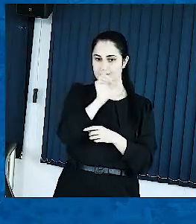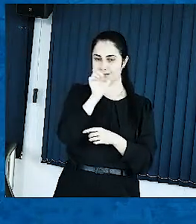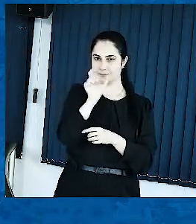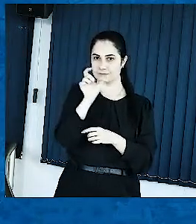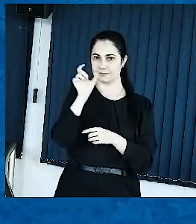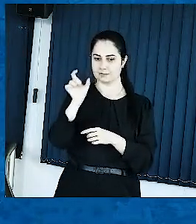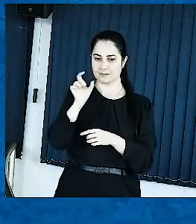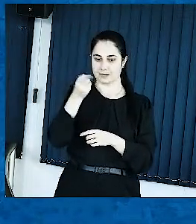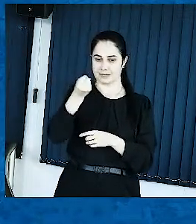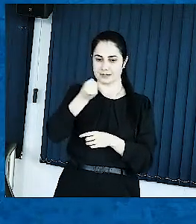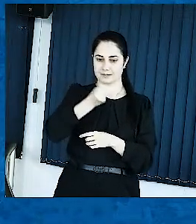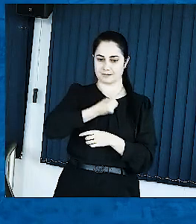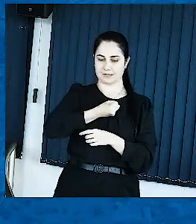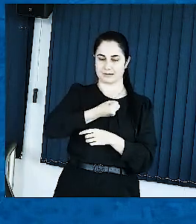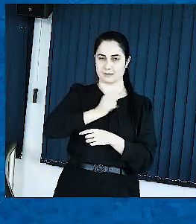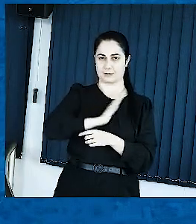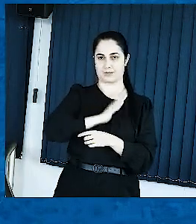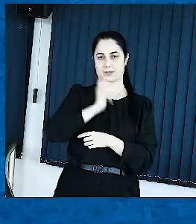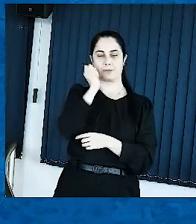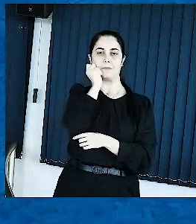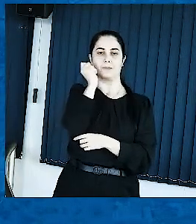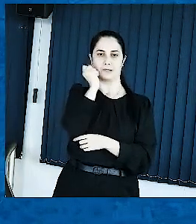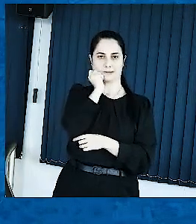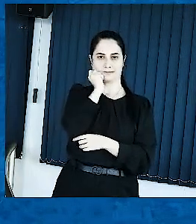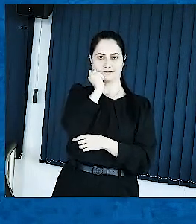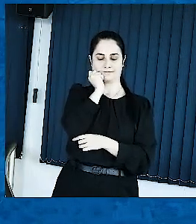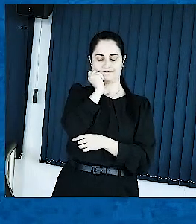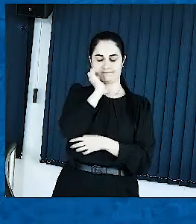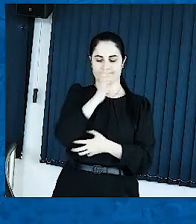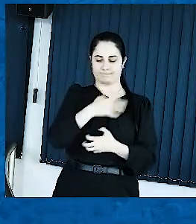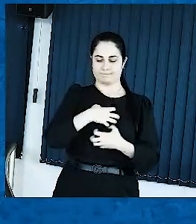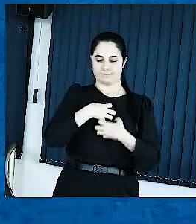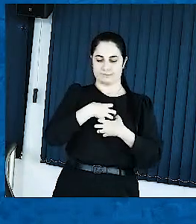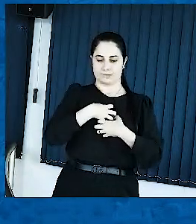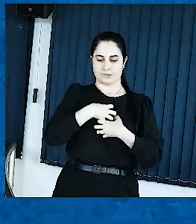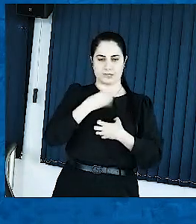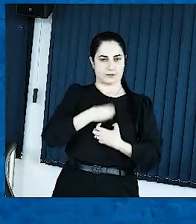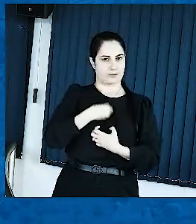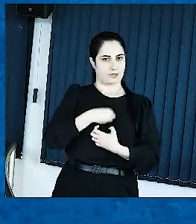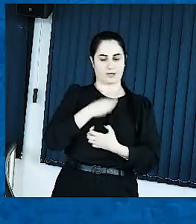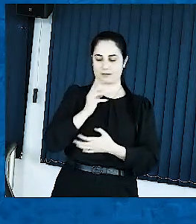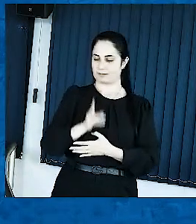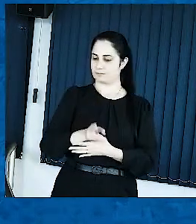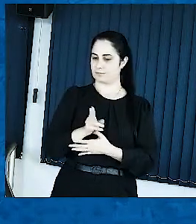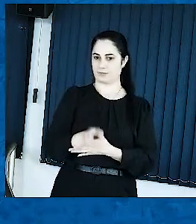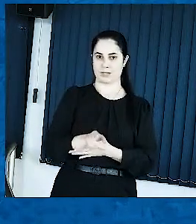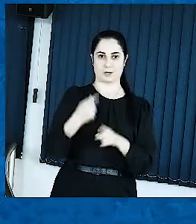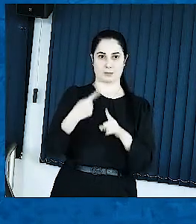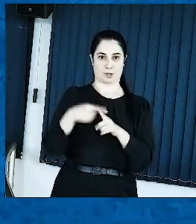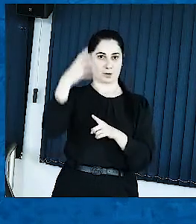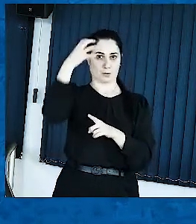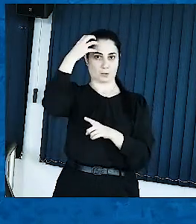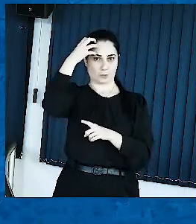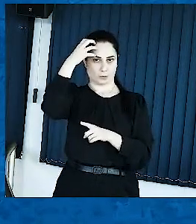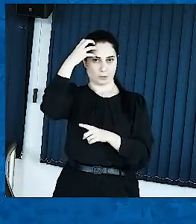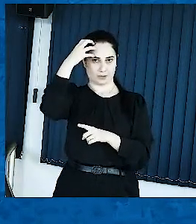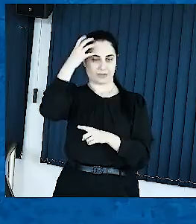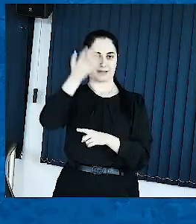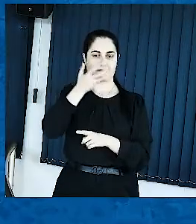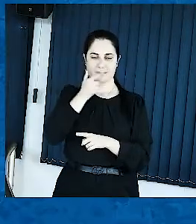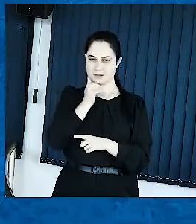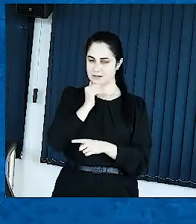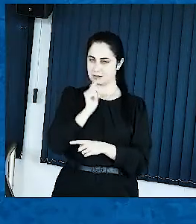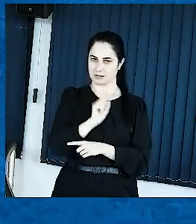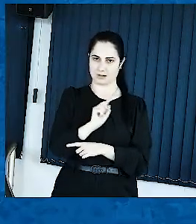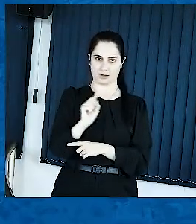é uma faca no coração de uma mãe e que deixa uma cicatriz para o resto da vida, porque a culpa não é da criança, a culpa não é da mãe,